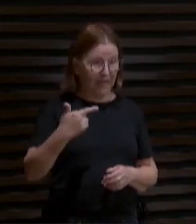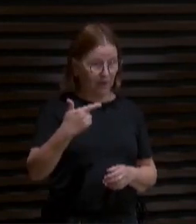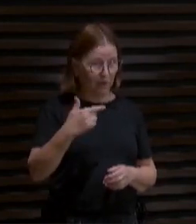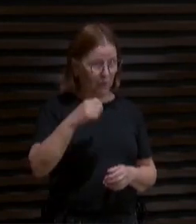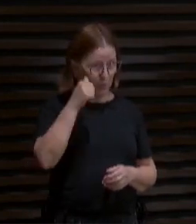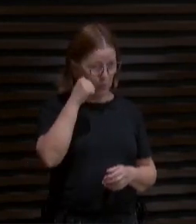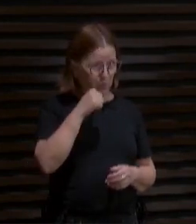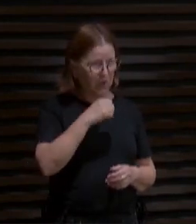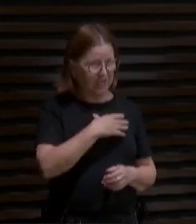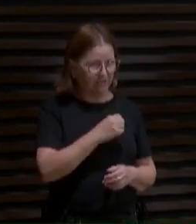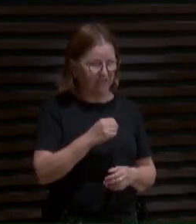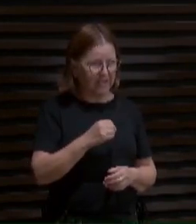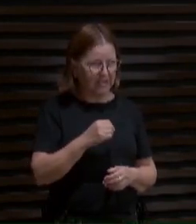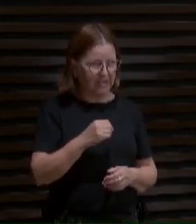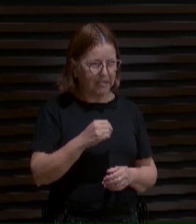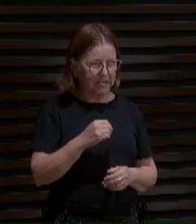nele,